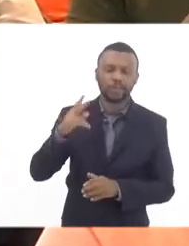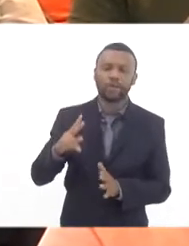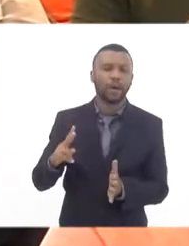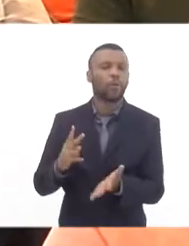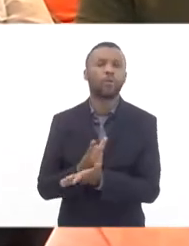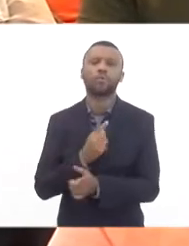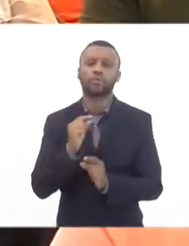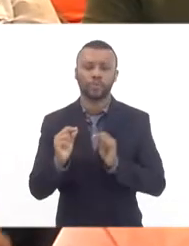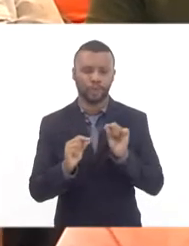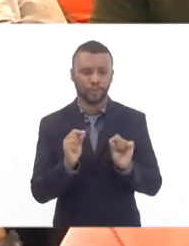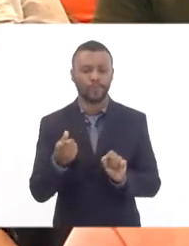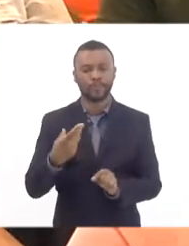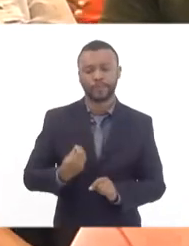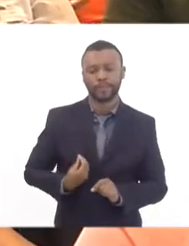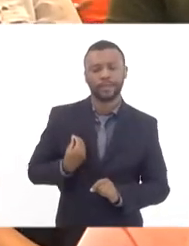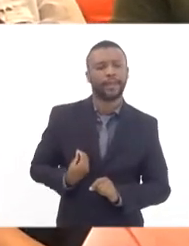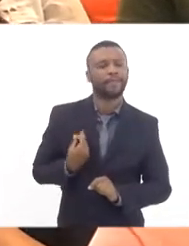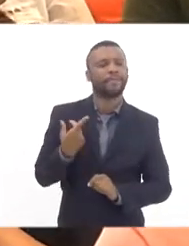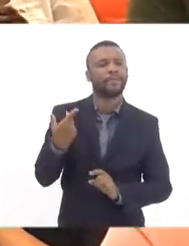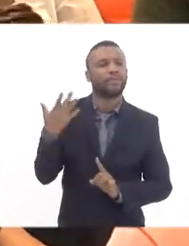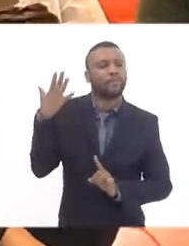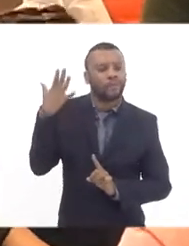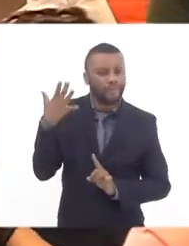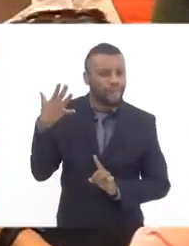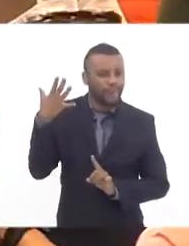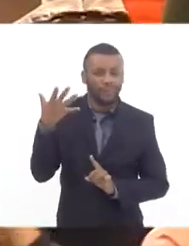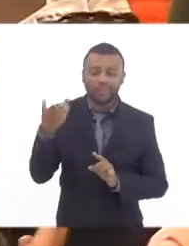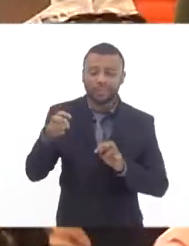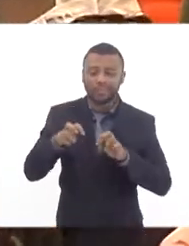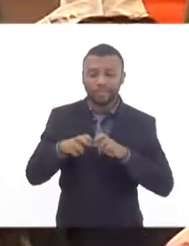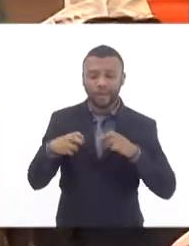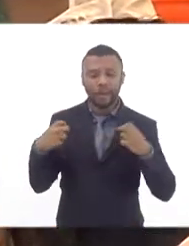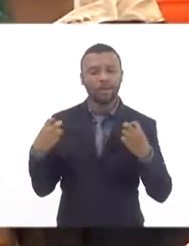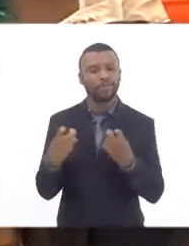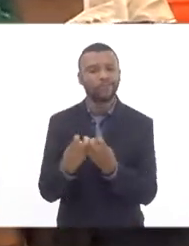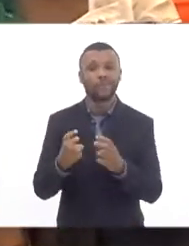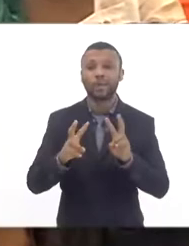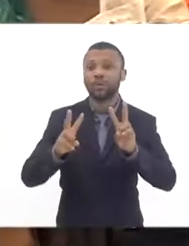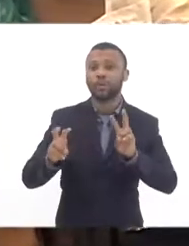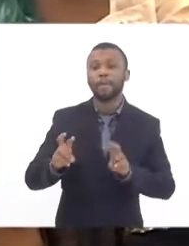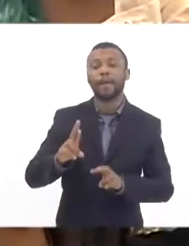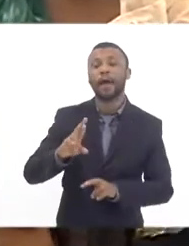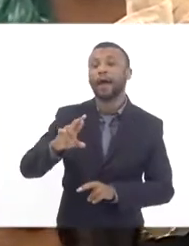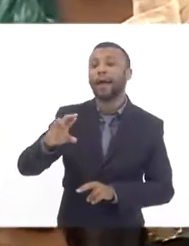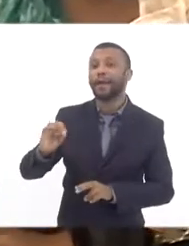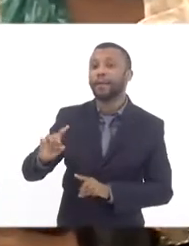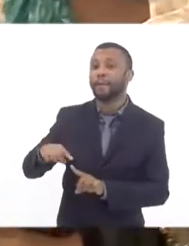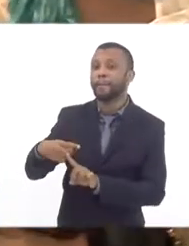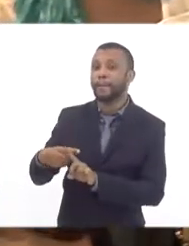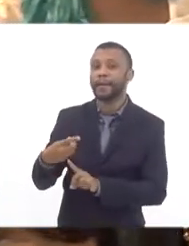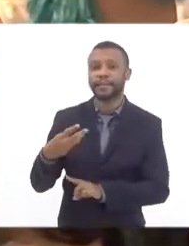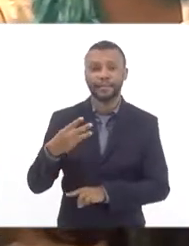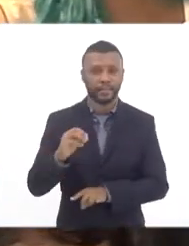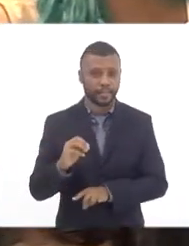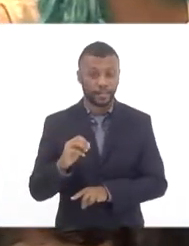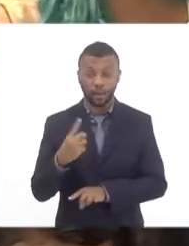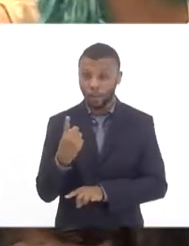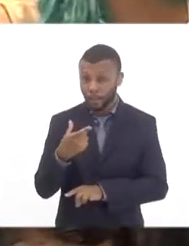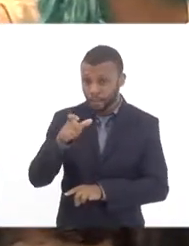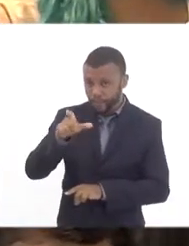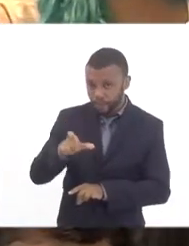eu estava no evento, numa roda de conversa sobre a Rio Mais 30, e uma das pessoas da